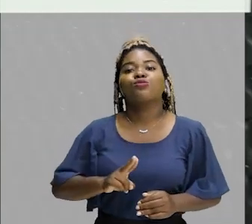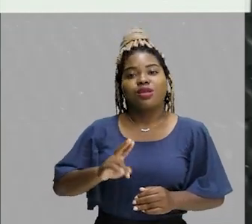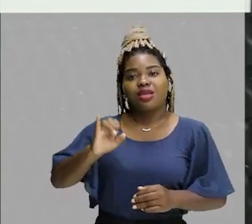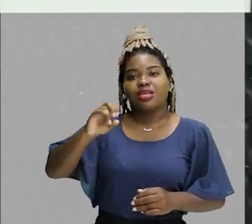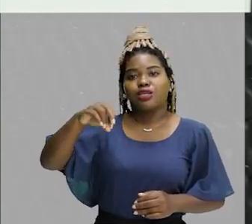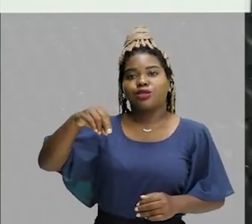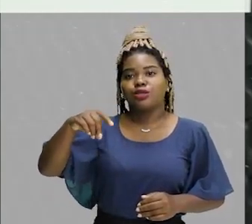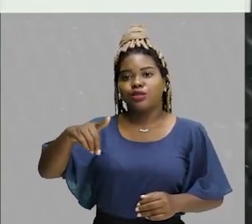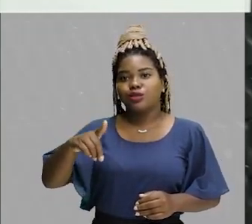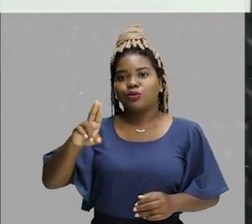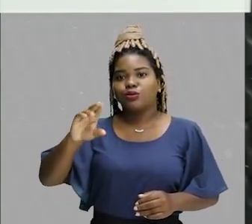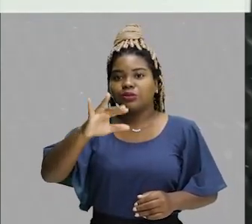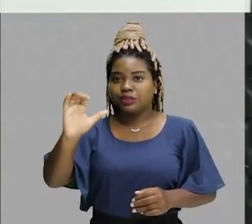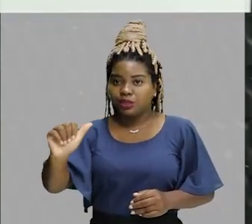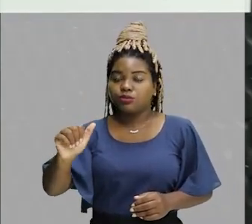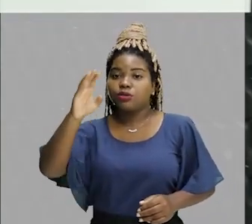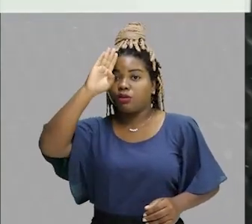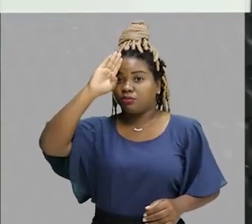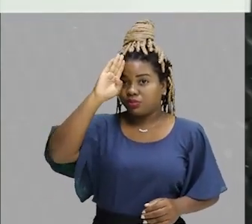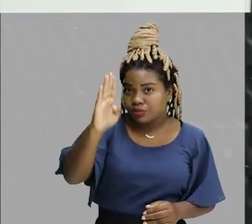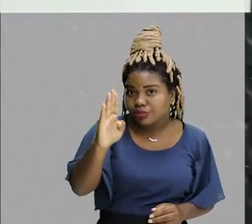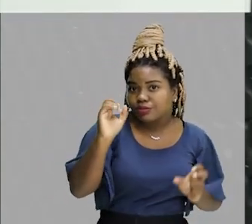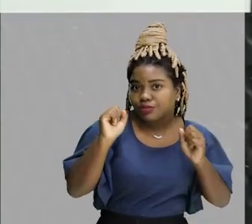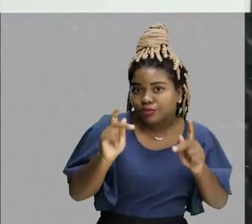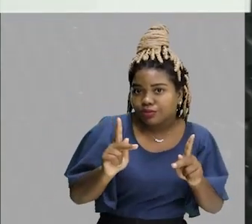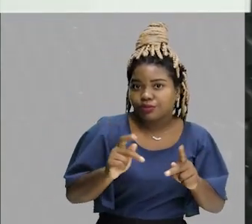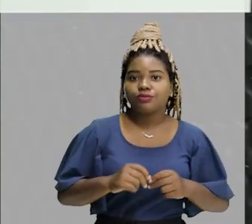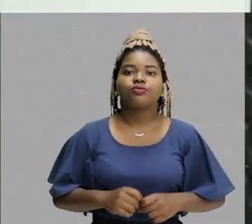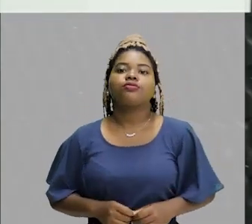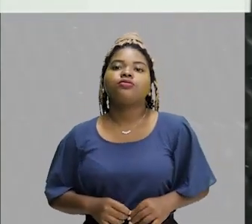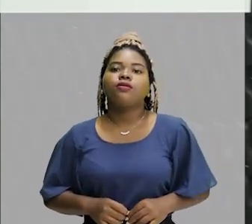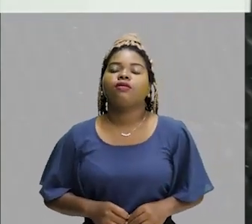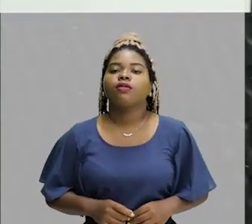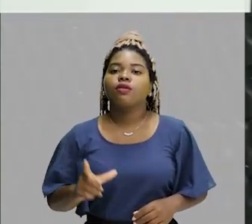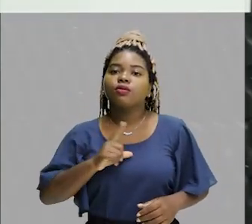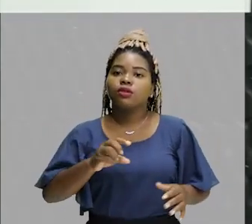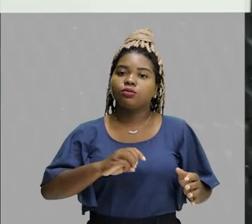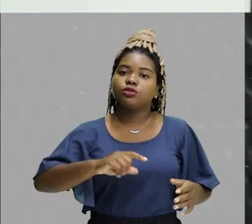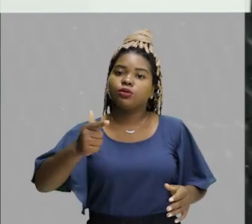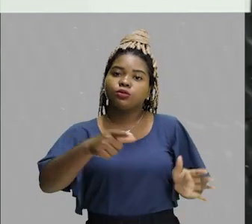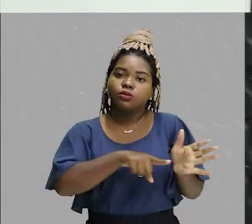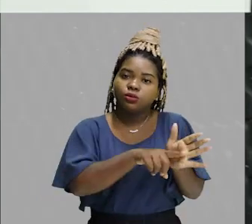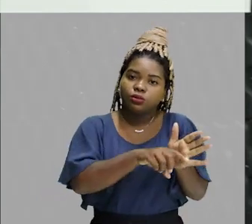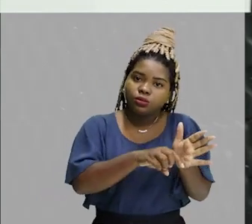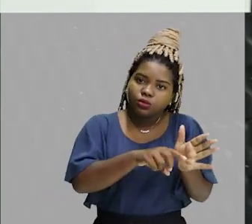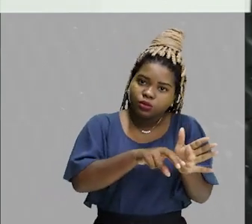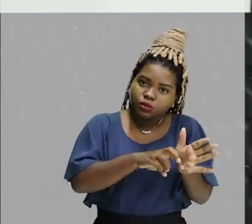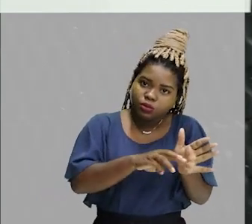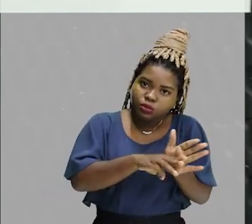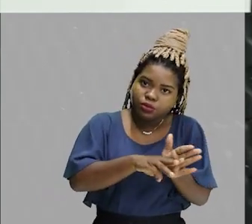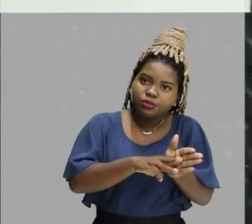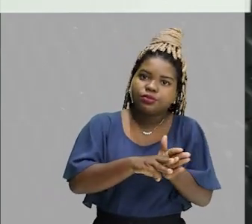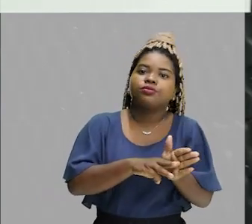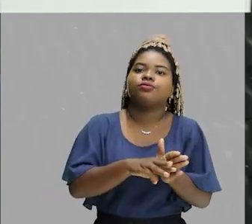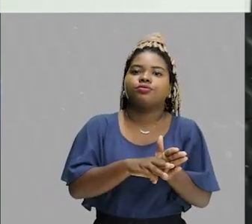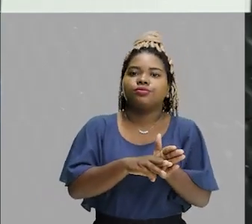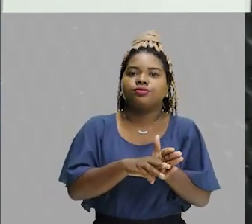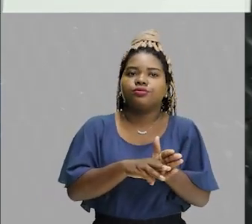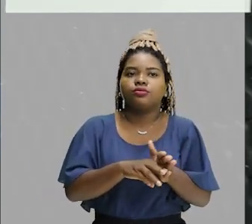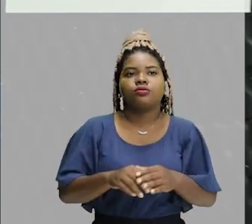Então, é fundamental. Veja só. O método indutivo. O método